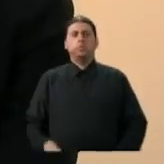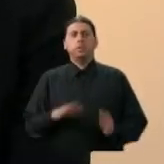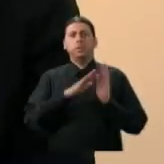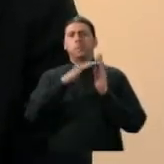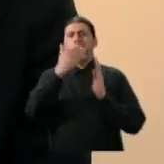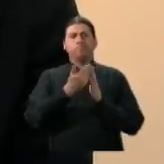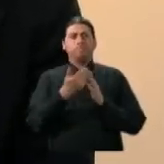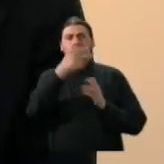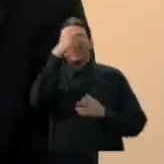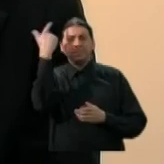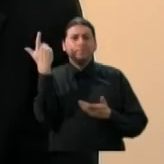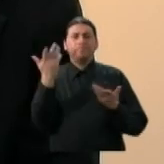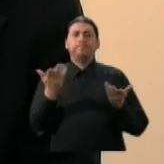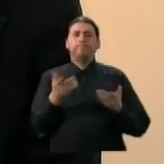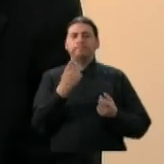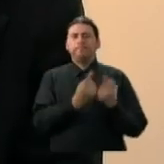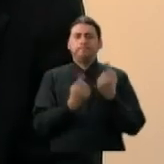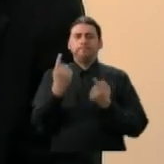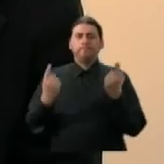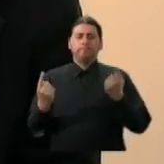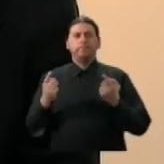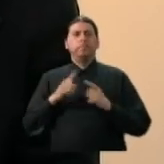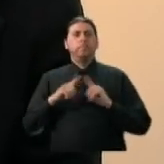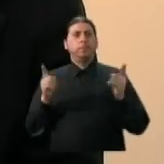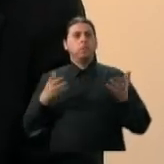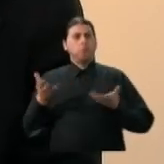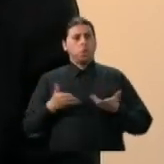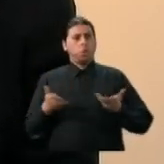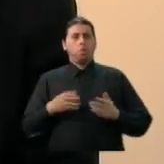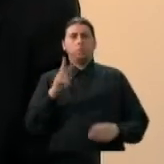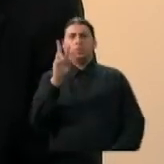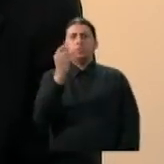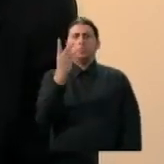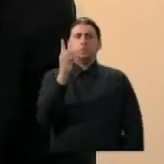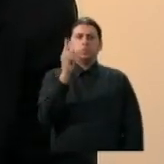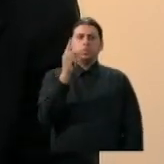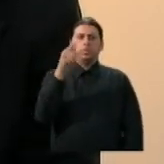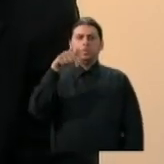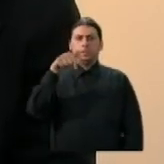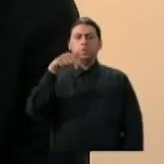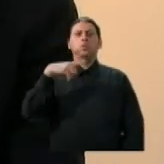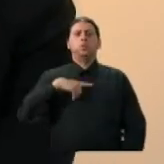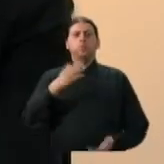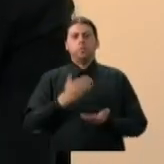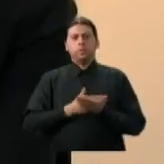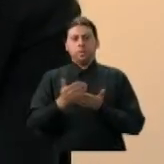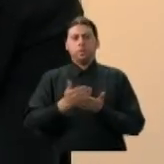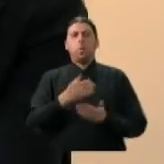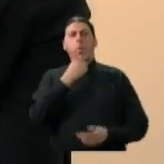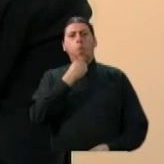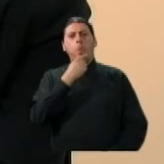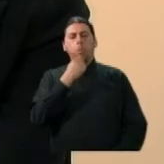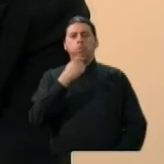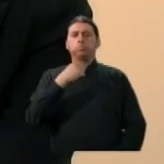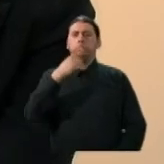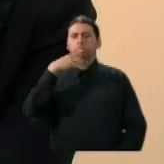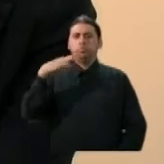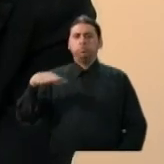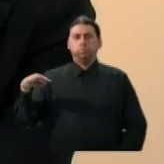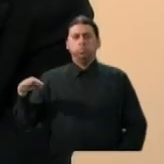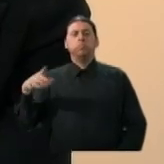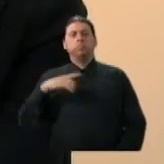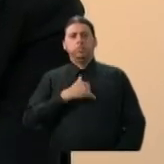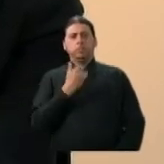Exatamente. Já agora, em 2017, entraram os meninos, né, de 12 e